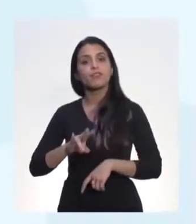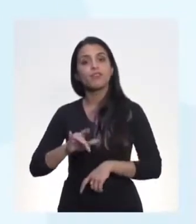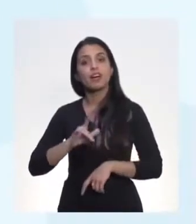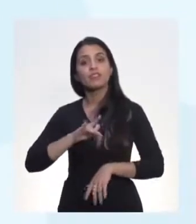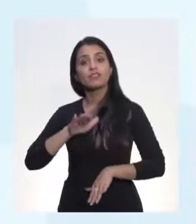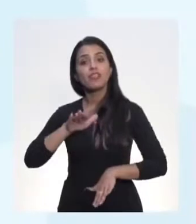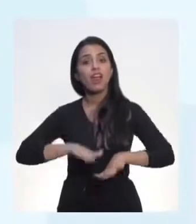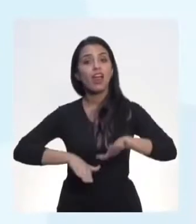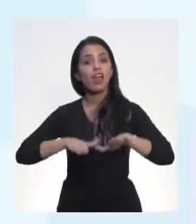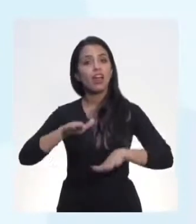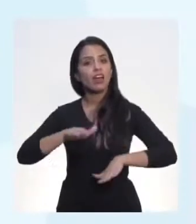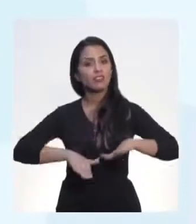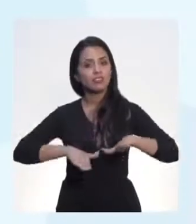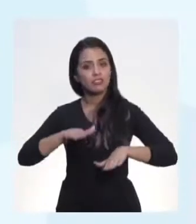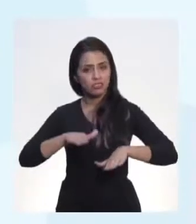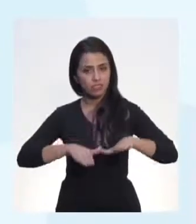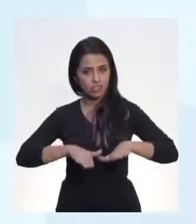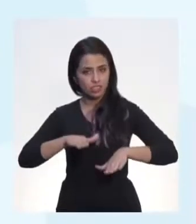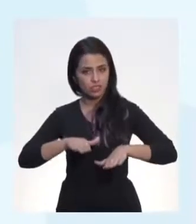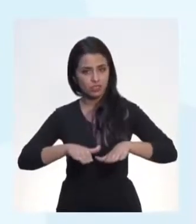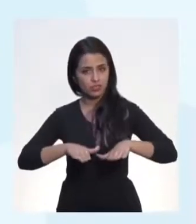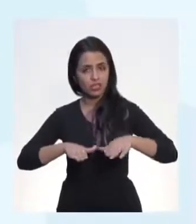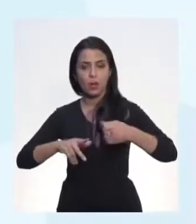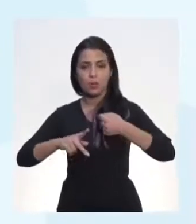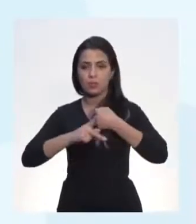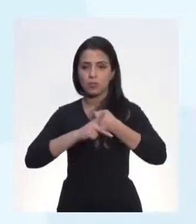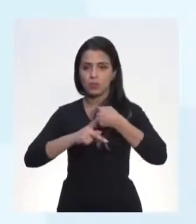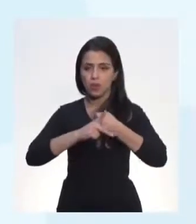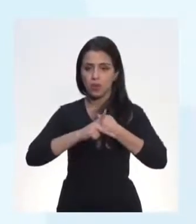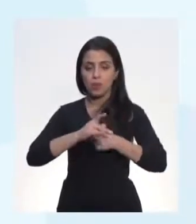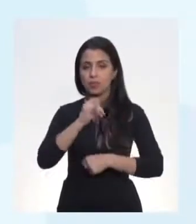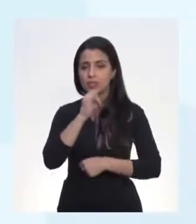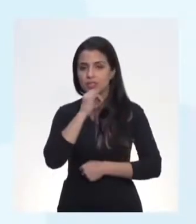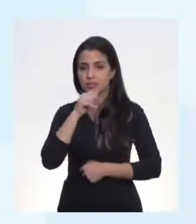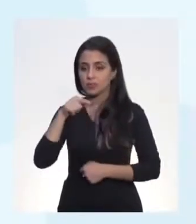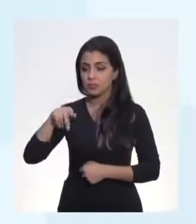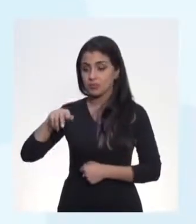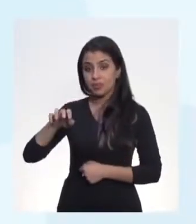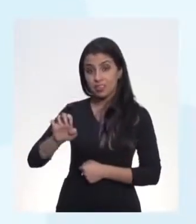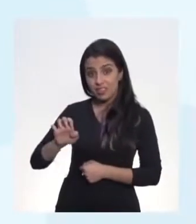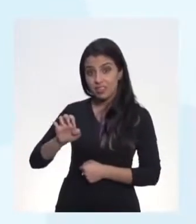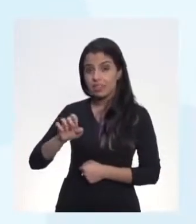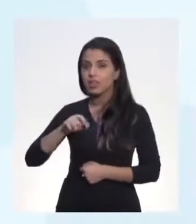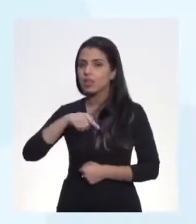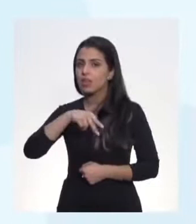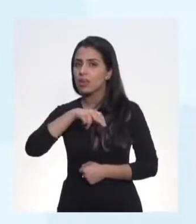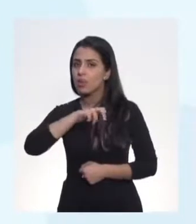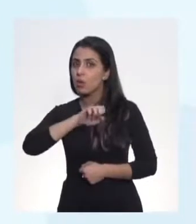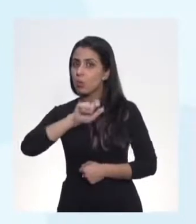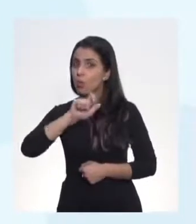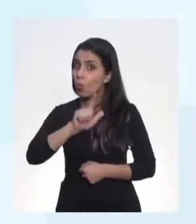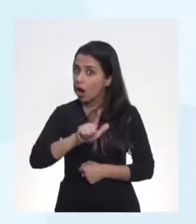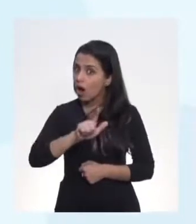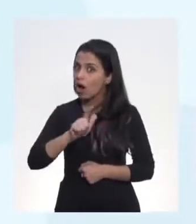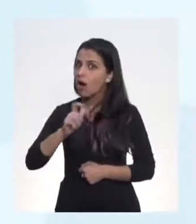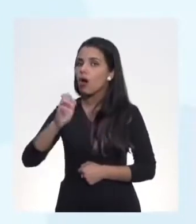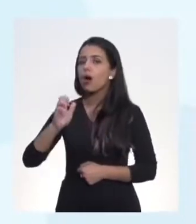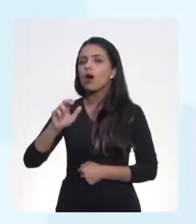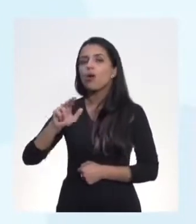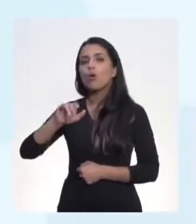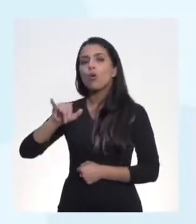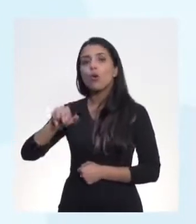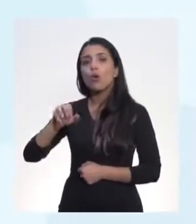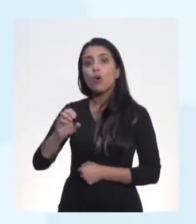Elas sempre vão vir com o que, onde, o qual, a qual, os quais, nananã, cujo, cujas,